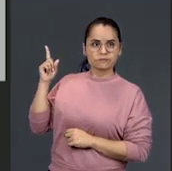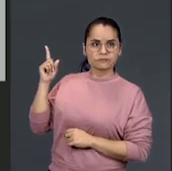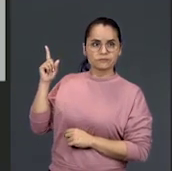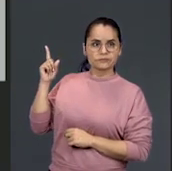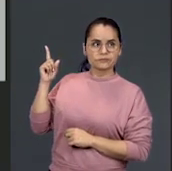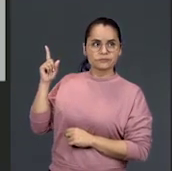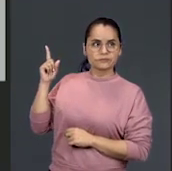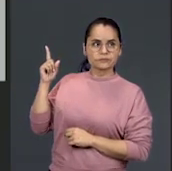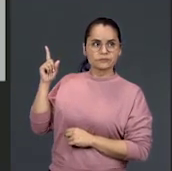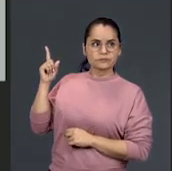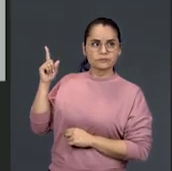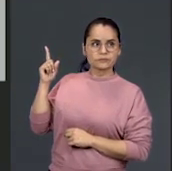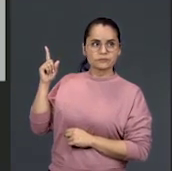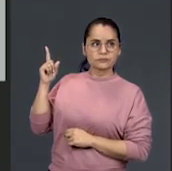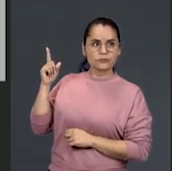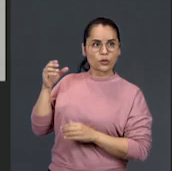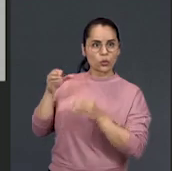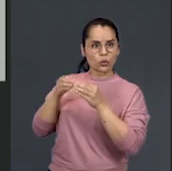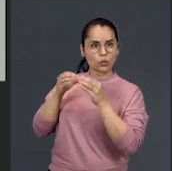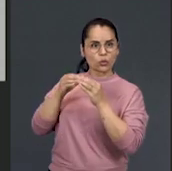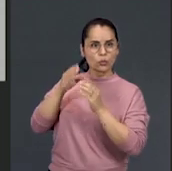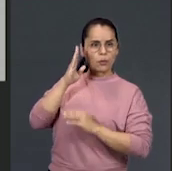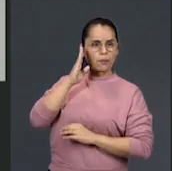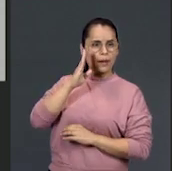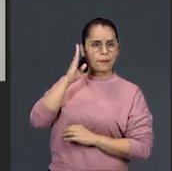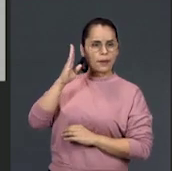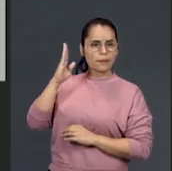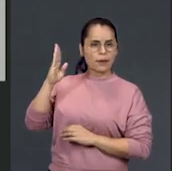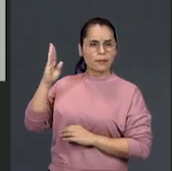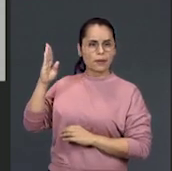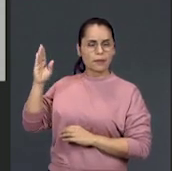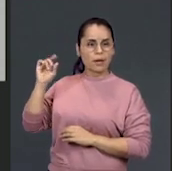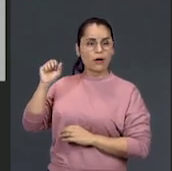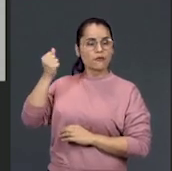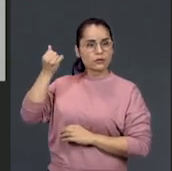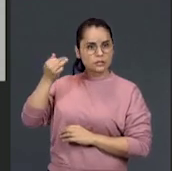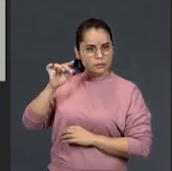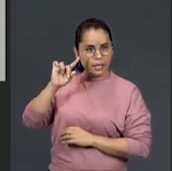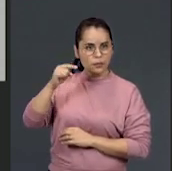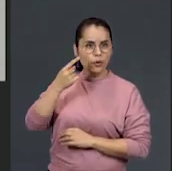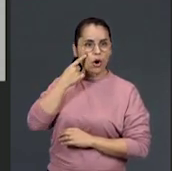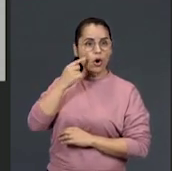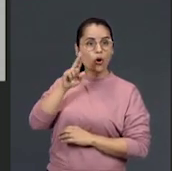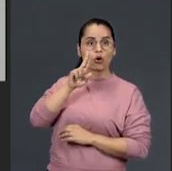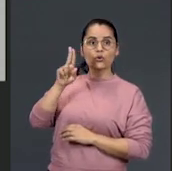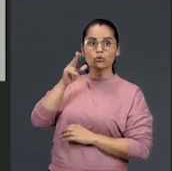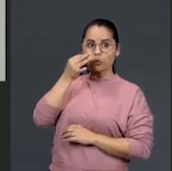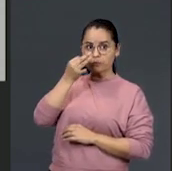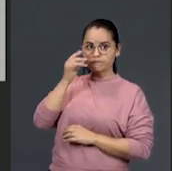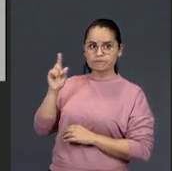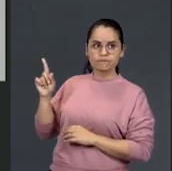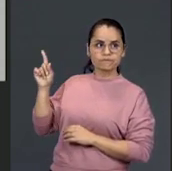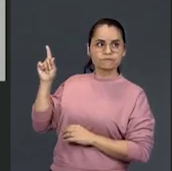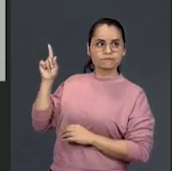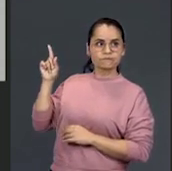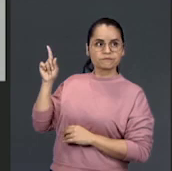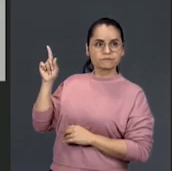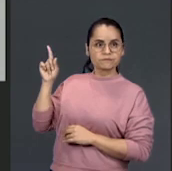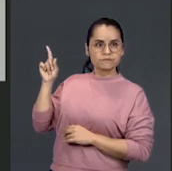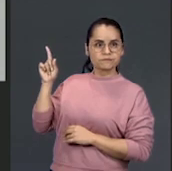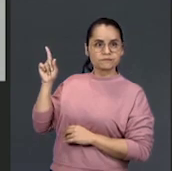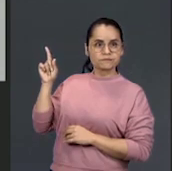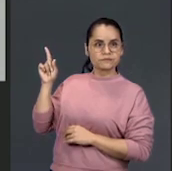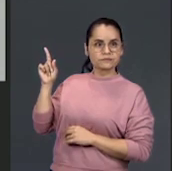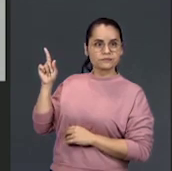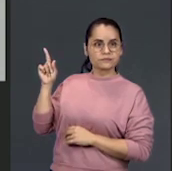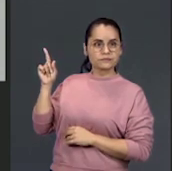dos protocordados, tá? Vou explicar para vocês aqui, ó, os urocordatas, cefalocordados, tá?